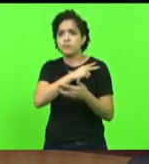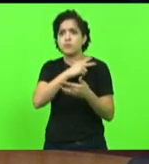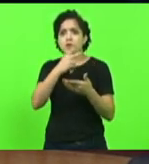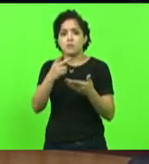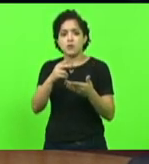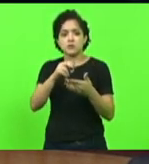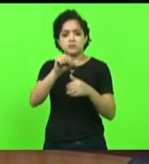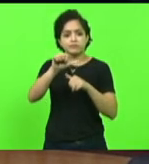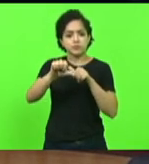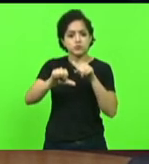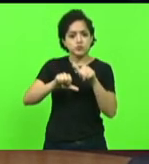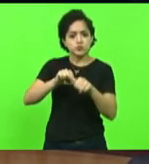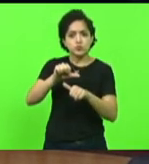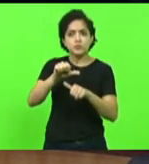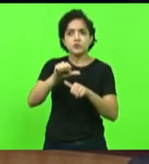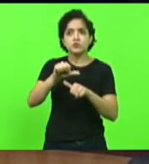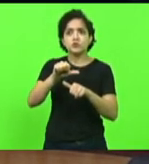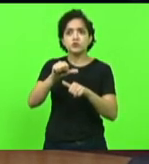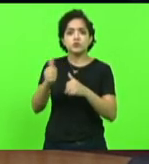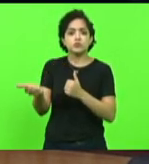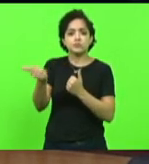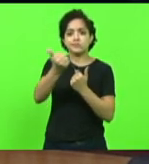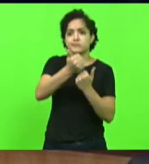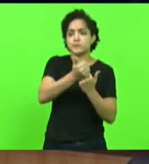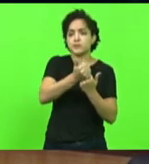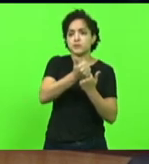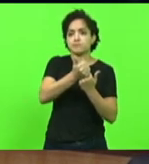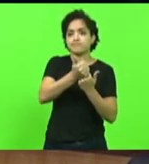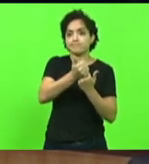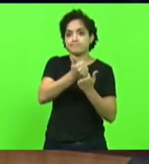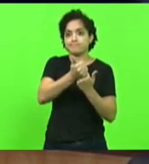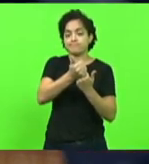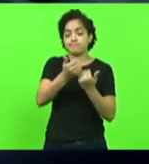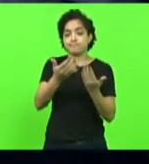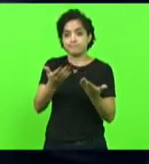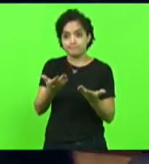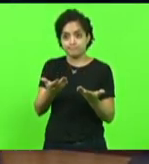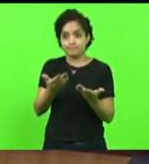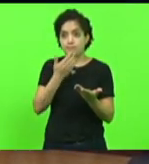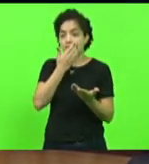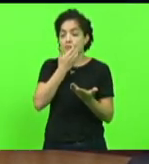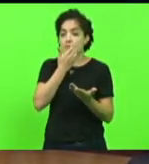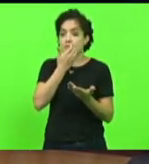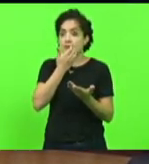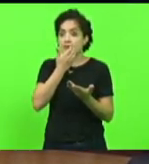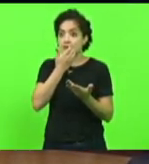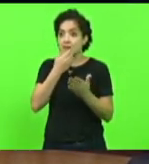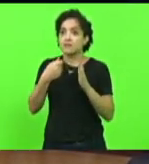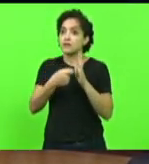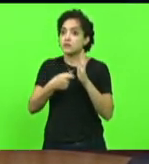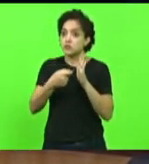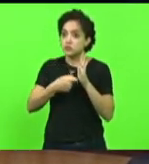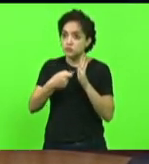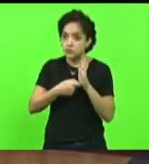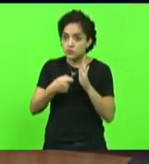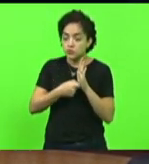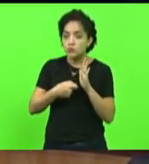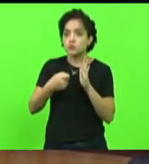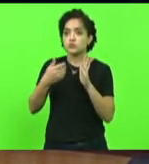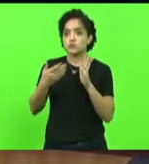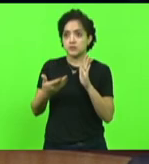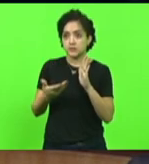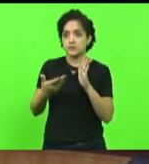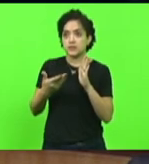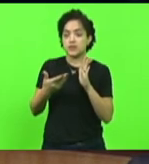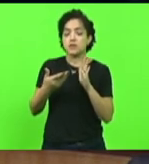escola, apenas com o ensino médio. Nós que lutamos para que os profissionais da educação tenham habilitação em